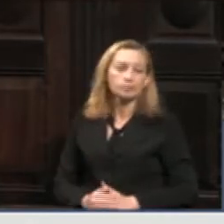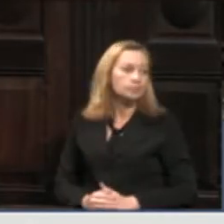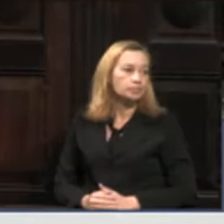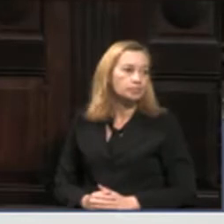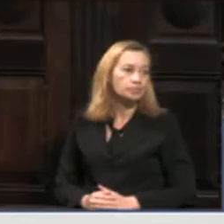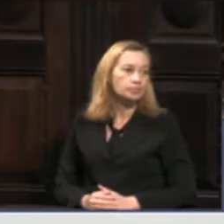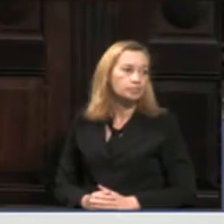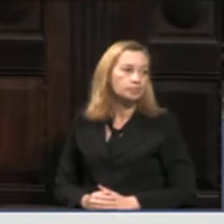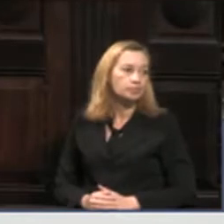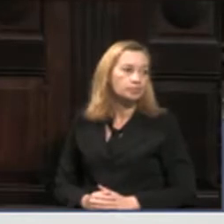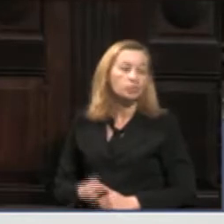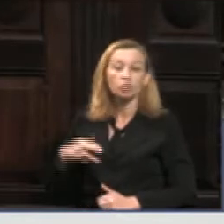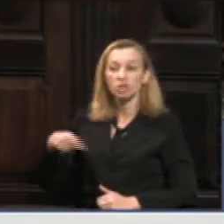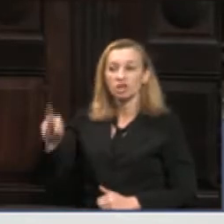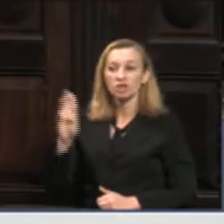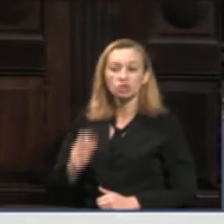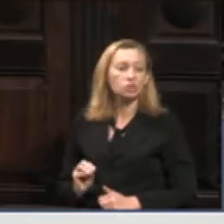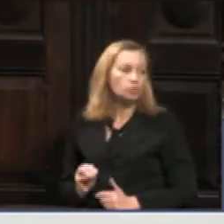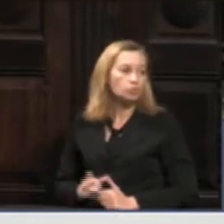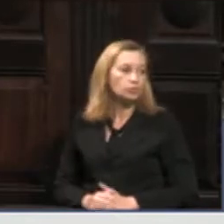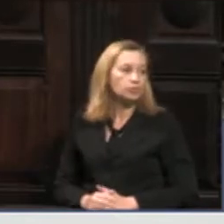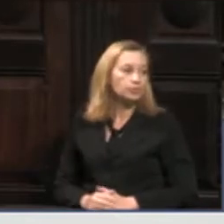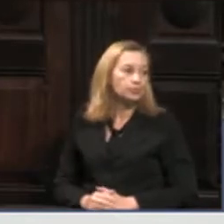O ministro Lewandowski,